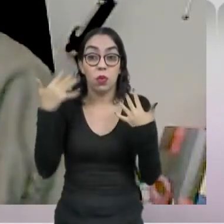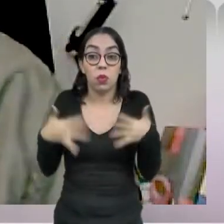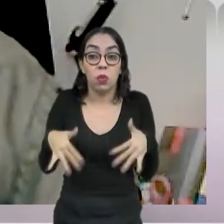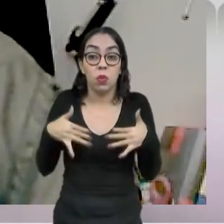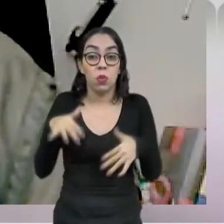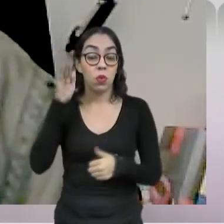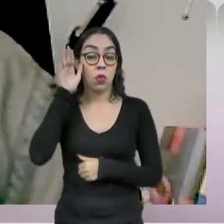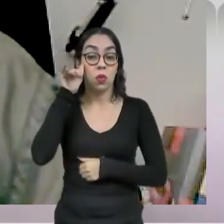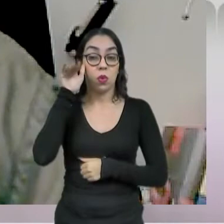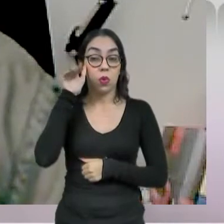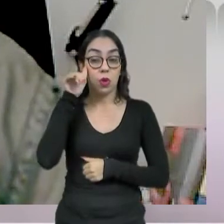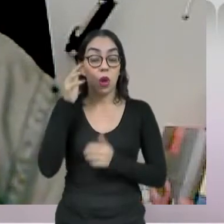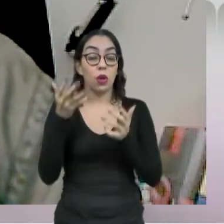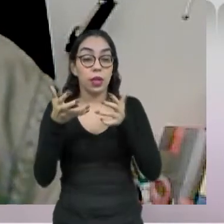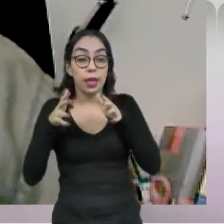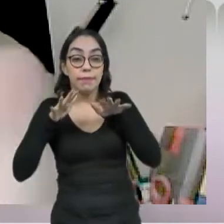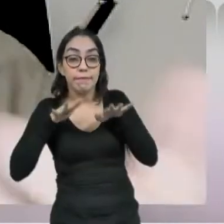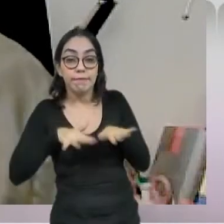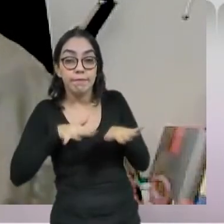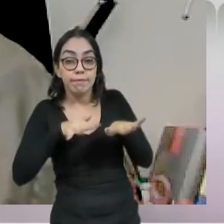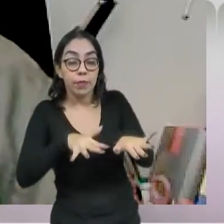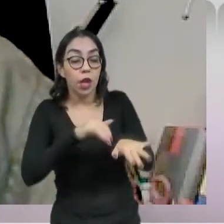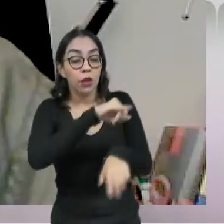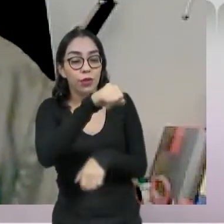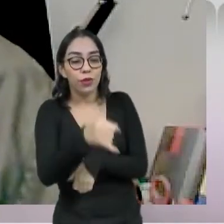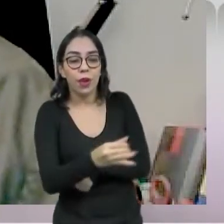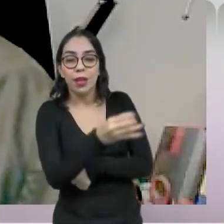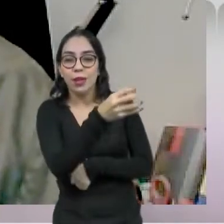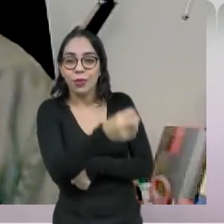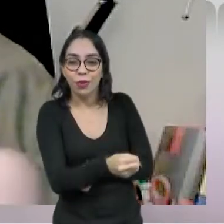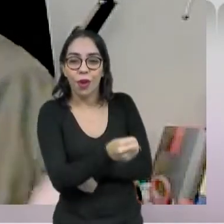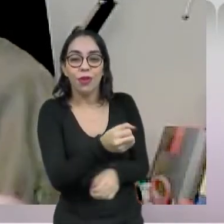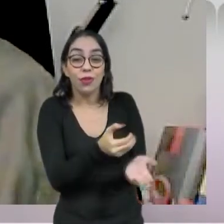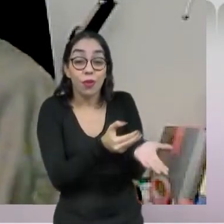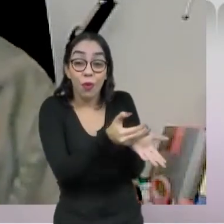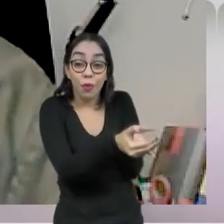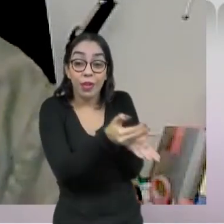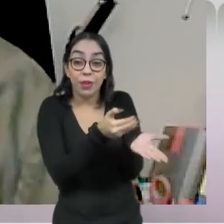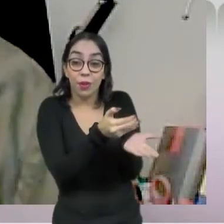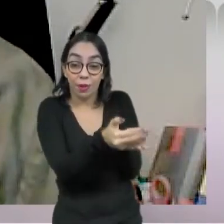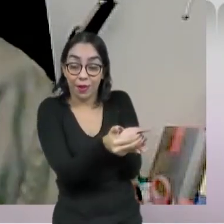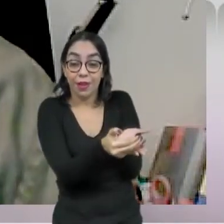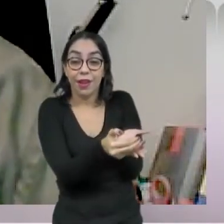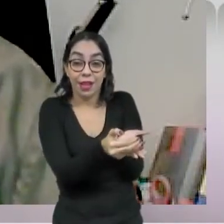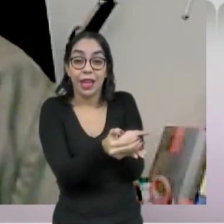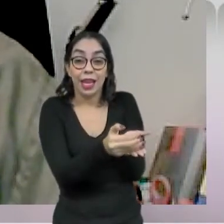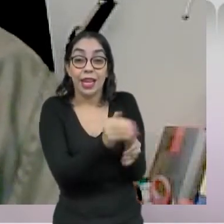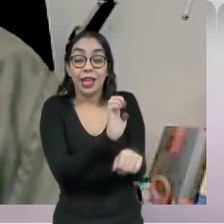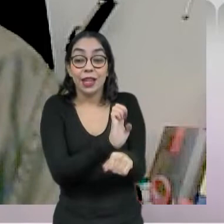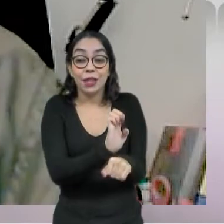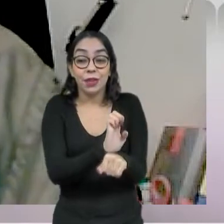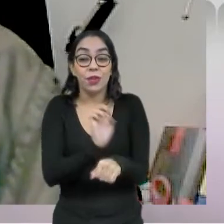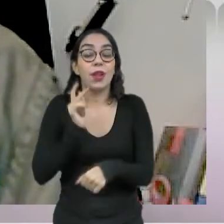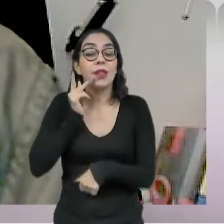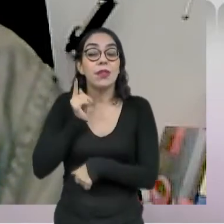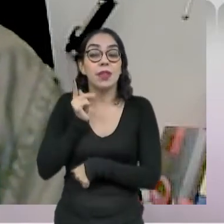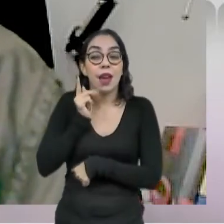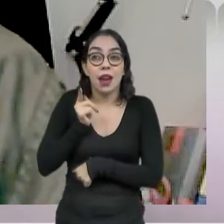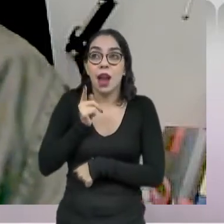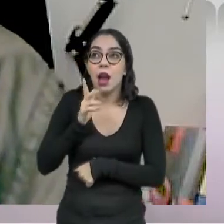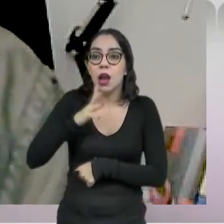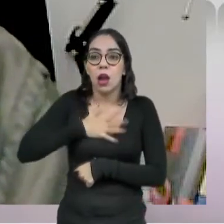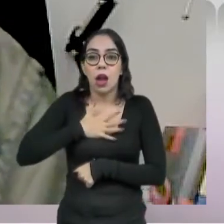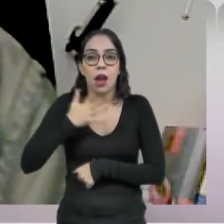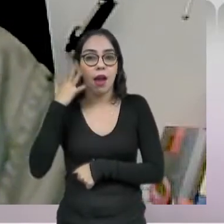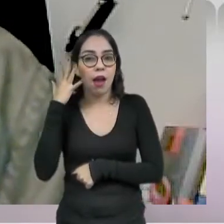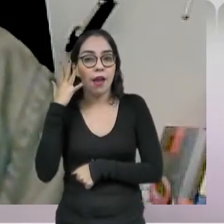houvesse multidões a caminho de Juazeiro do Norte, começaram as primeiras romarias e o bispo do Ceará à época, Dom Joaquim, ficou indignado